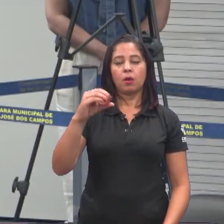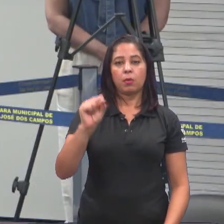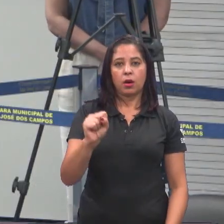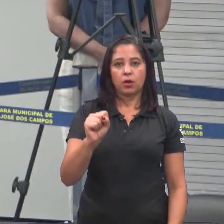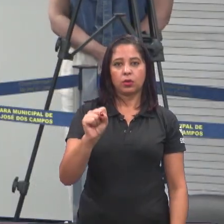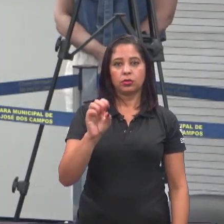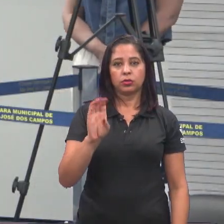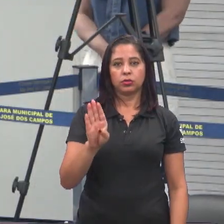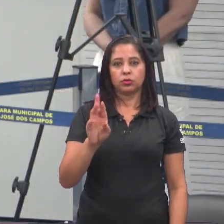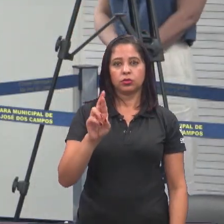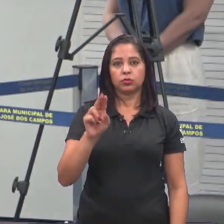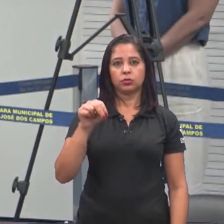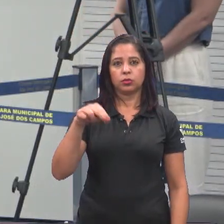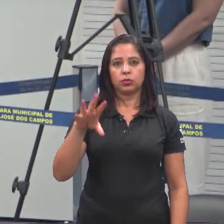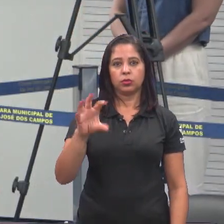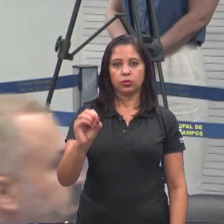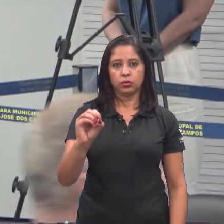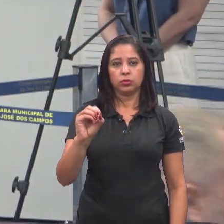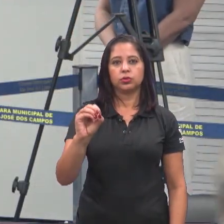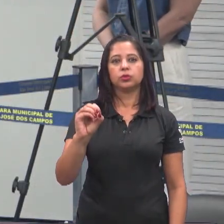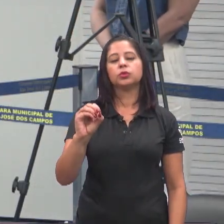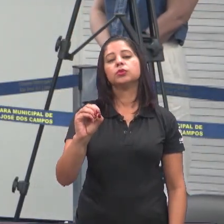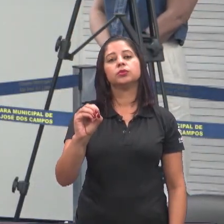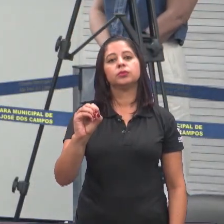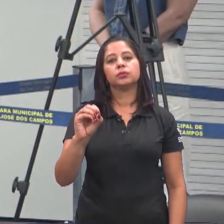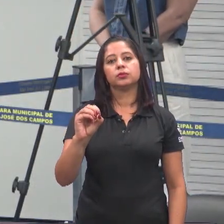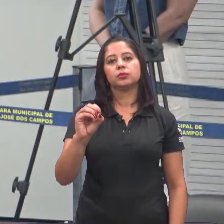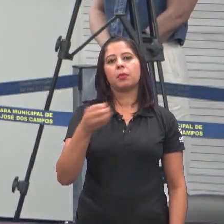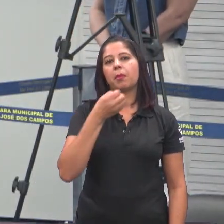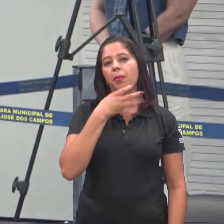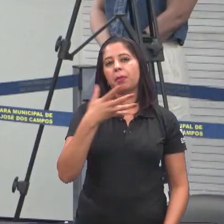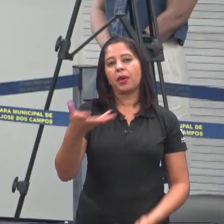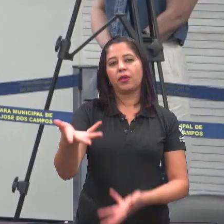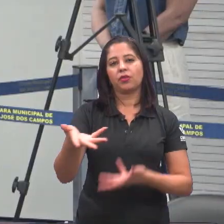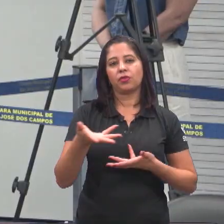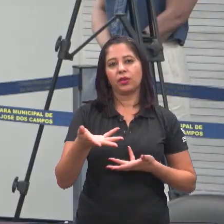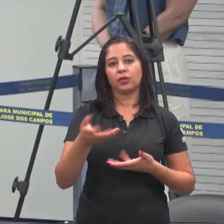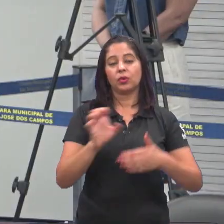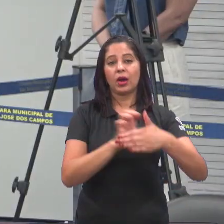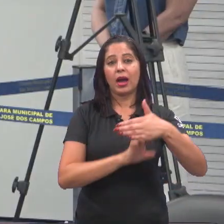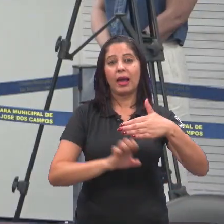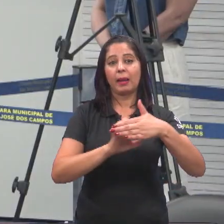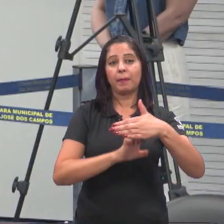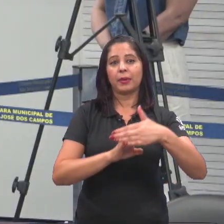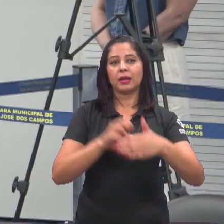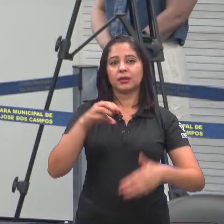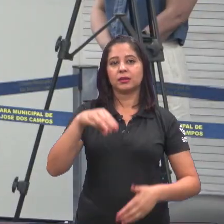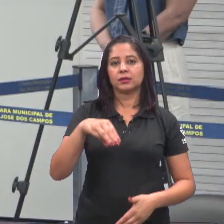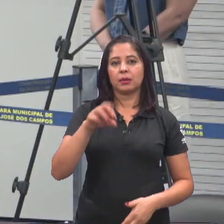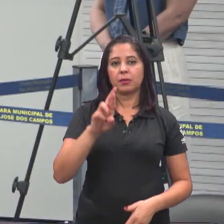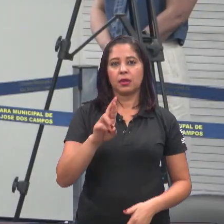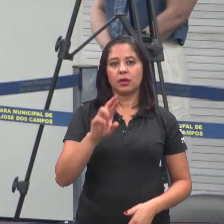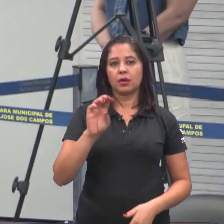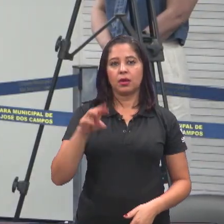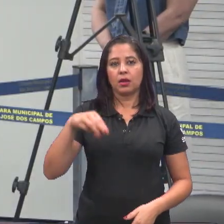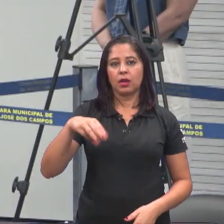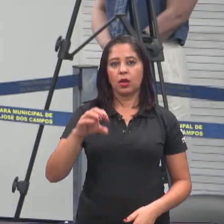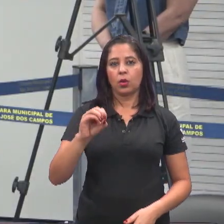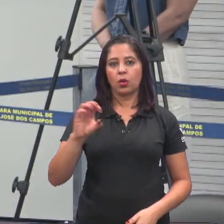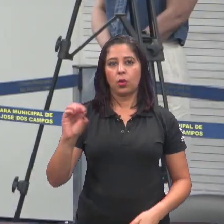e Luiz Fernando, da Mr. Mus. Seja bem-vindo a esta Casa do Povo. O Bruno e o Luiz Fernando aí.